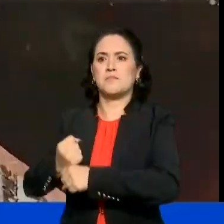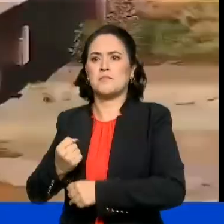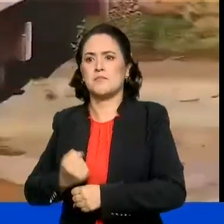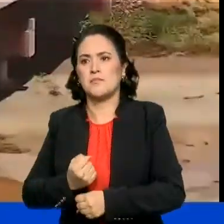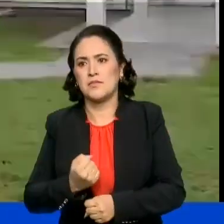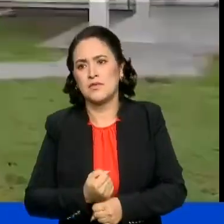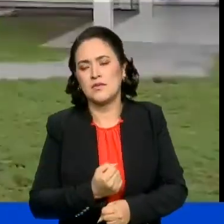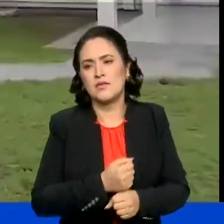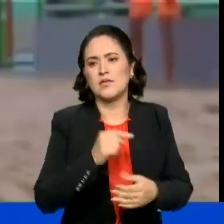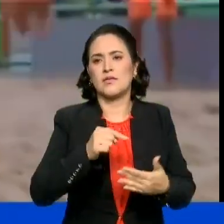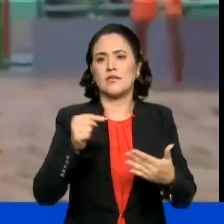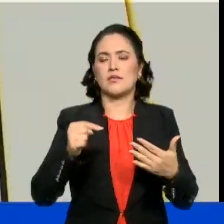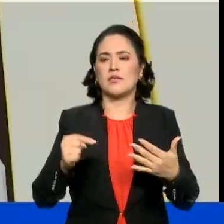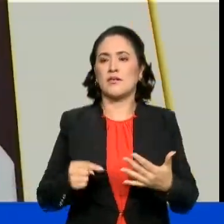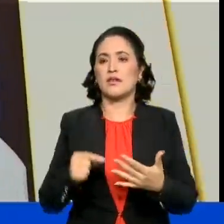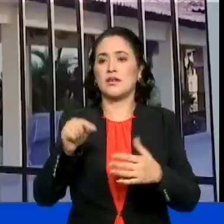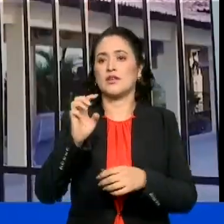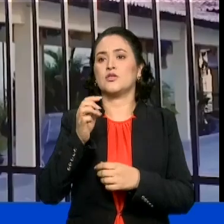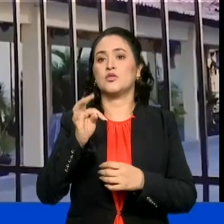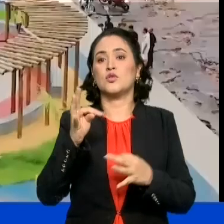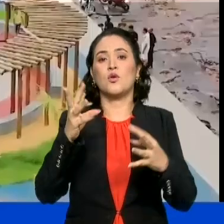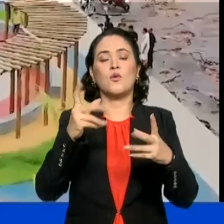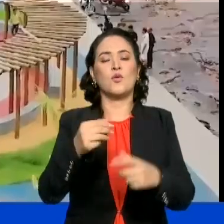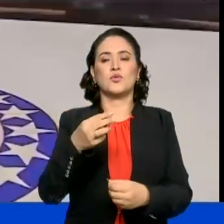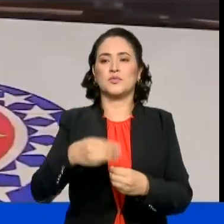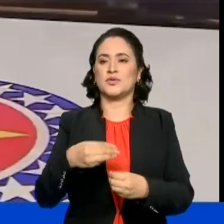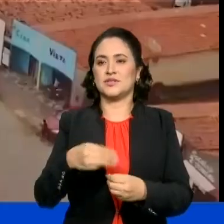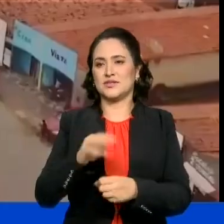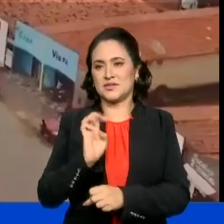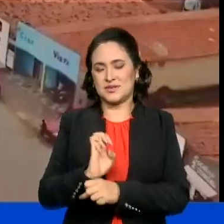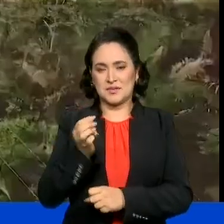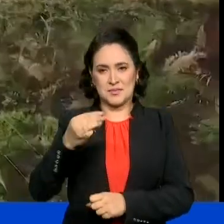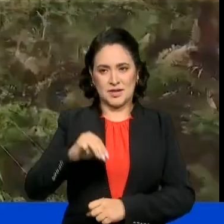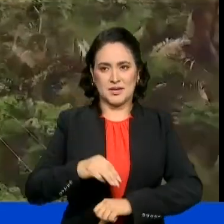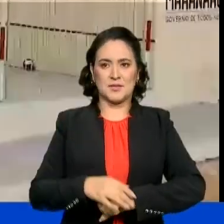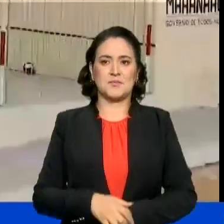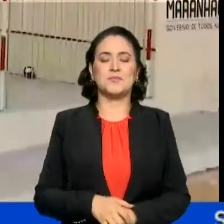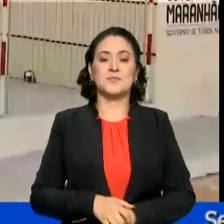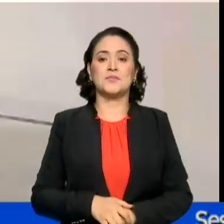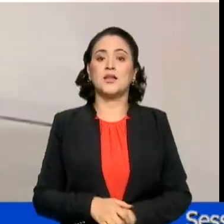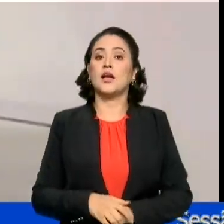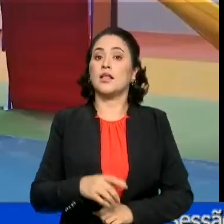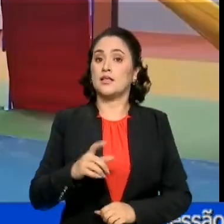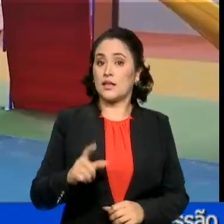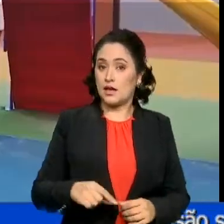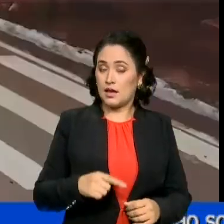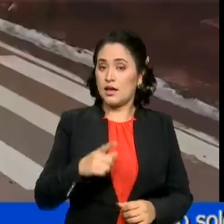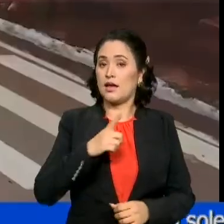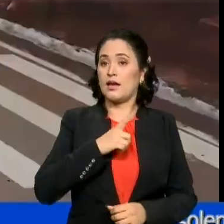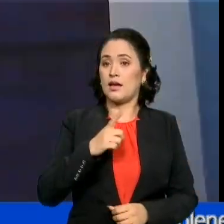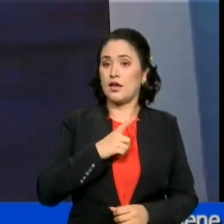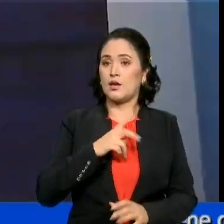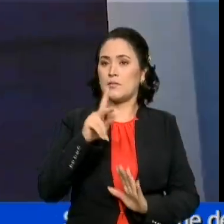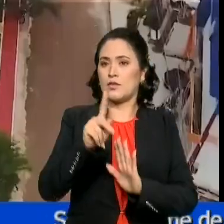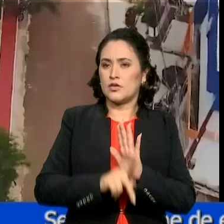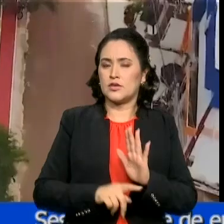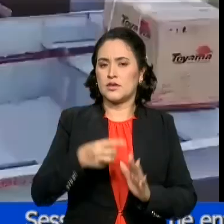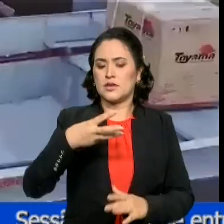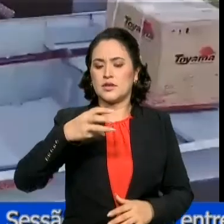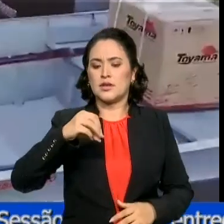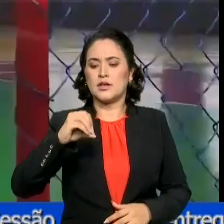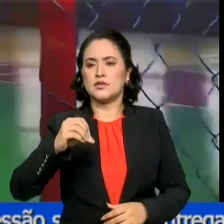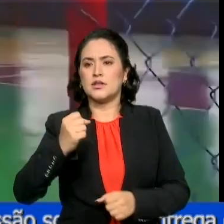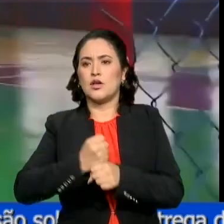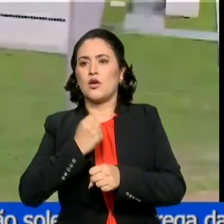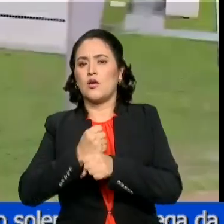os municípios do estado. Entre as grandes realizações está o programa de 300 obras em 100 dias.